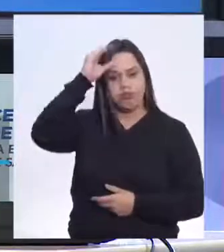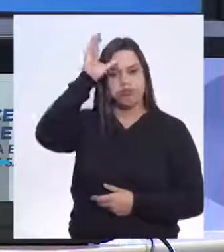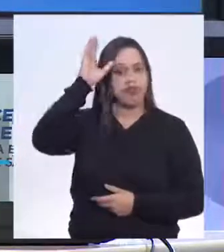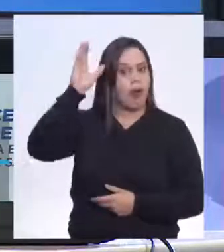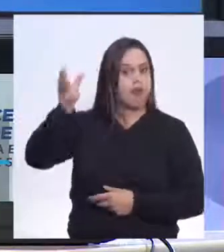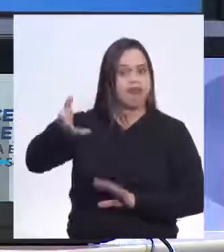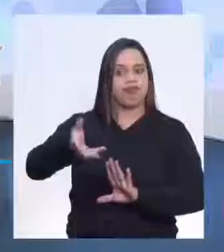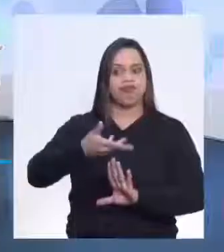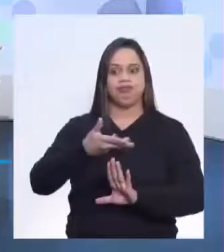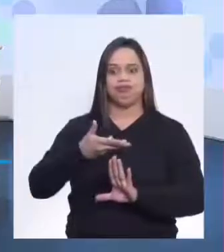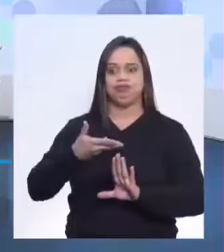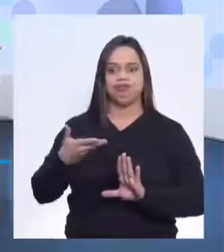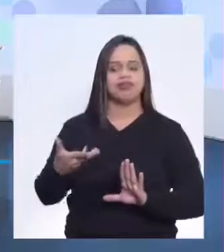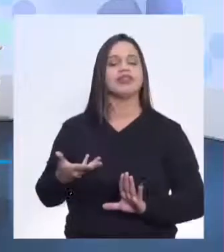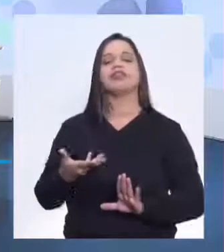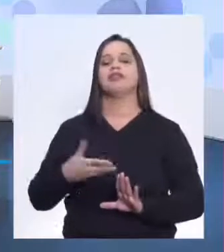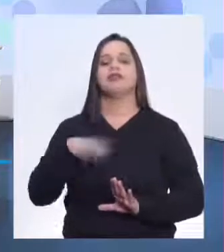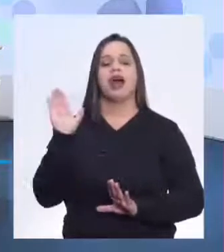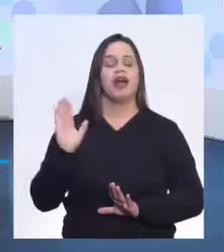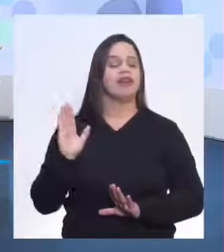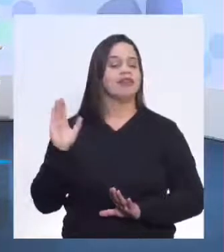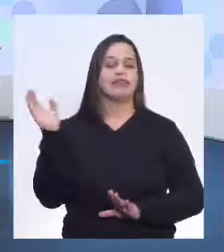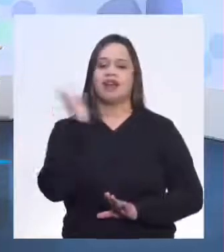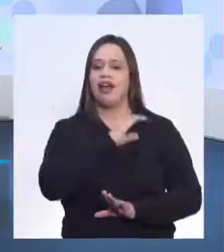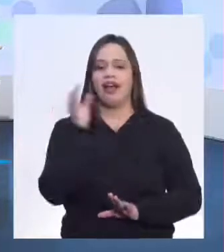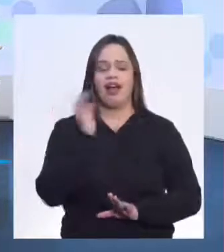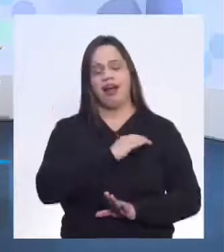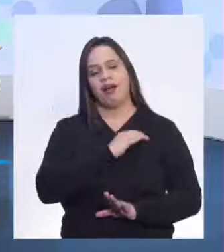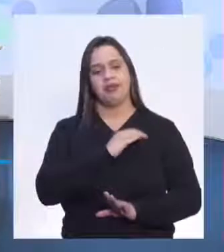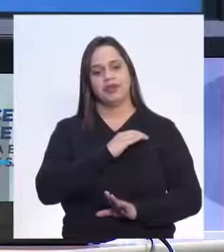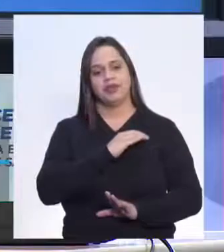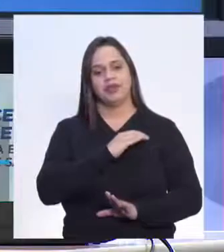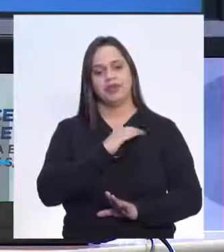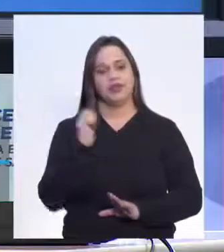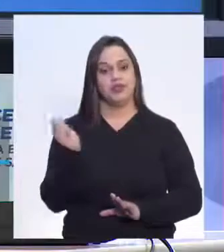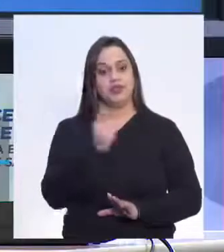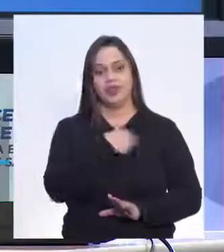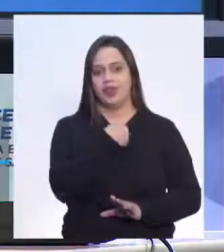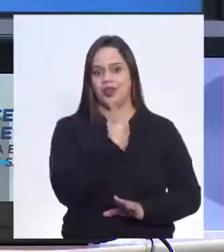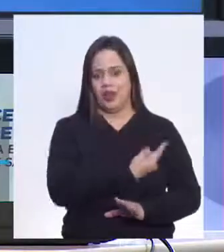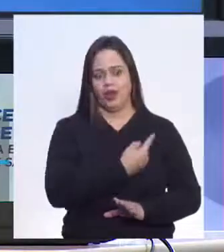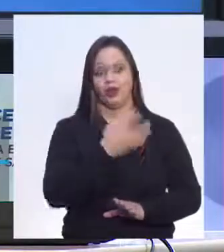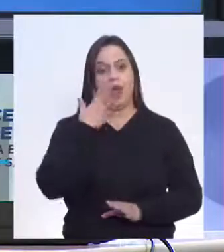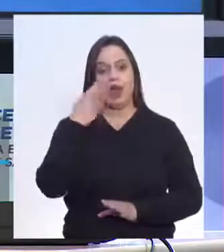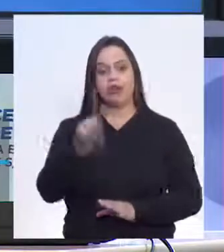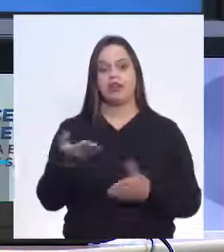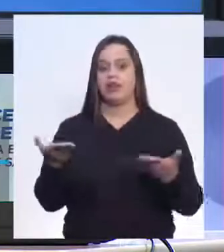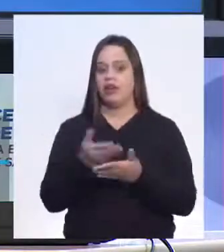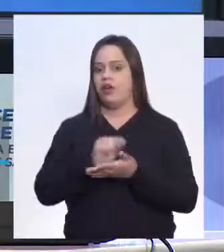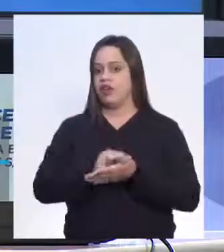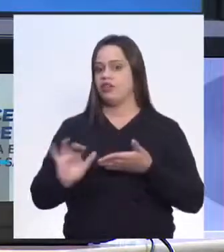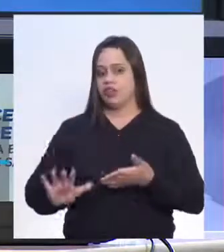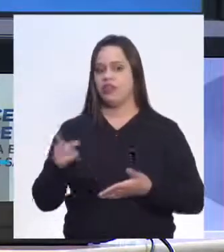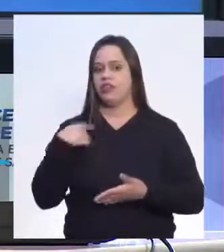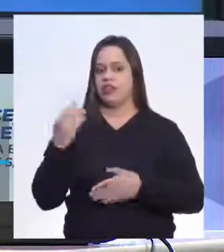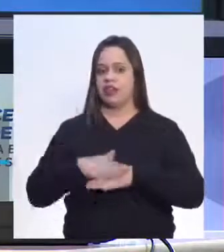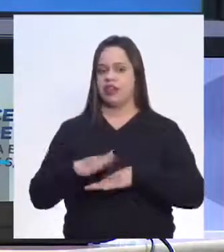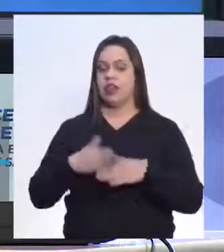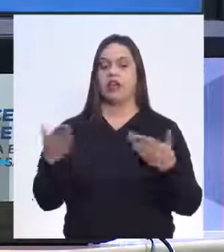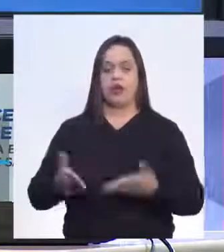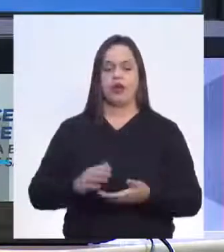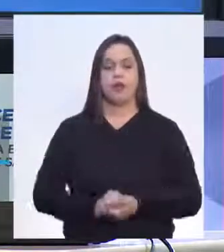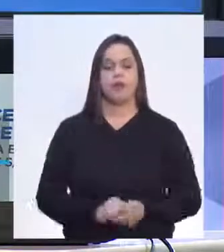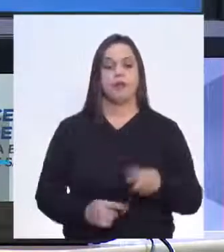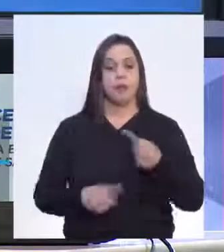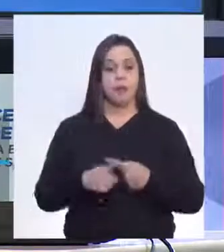não é? Muito mais rápidos, são muito mais rápidos que a gente. Presta atenção, então, no exercício que a gente vai fazer, porque